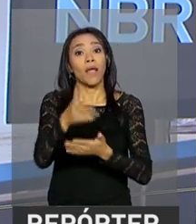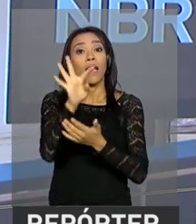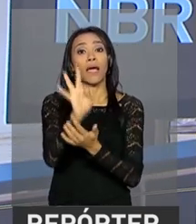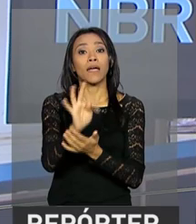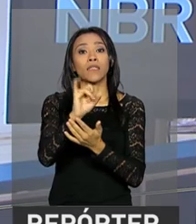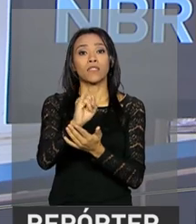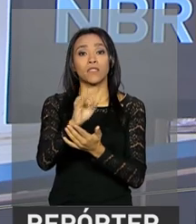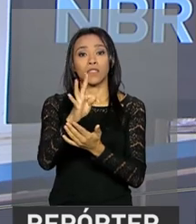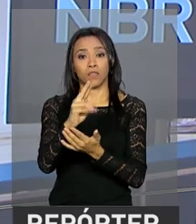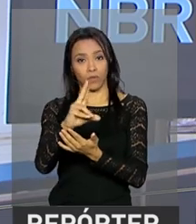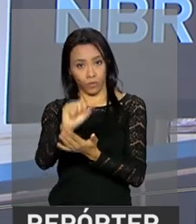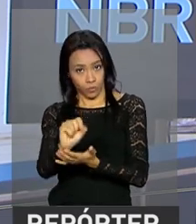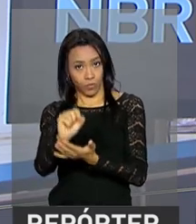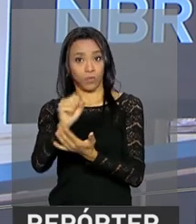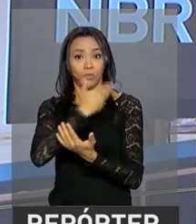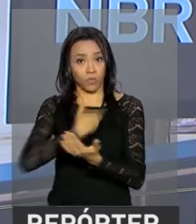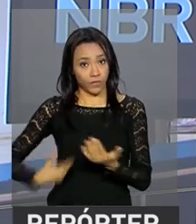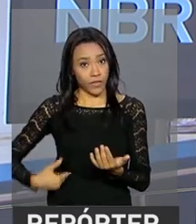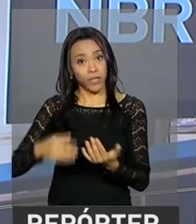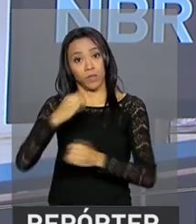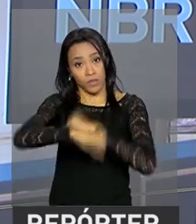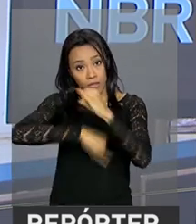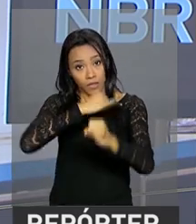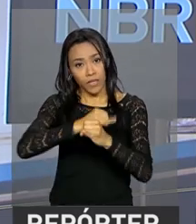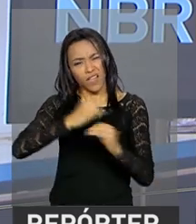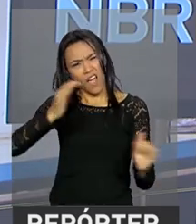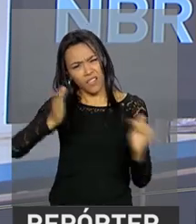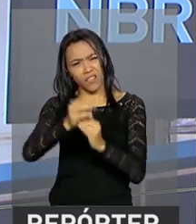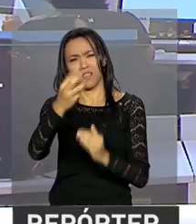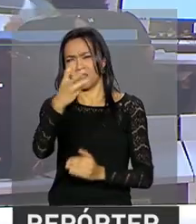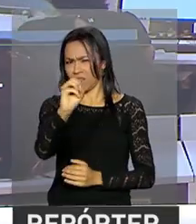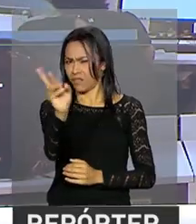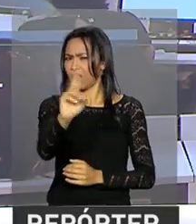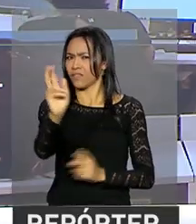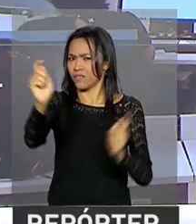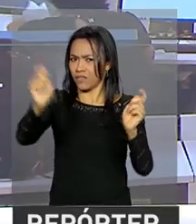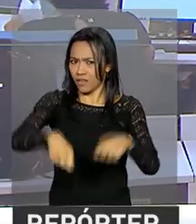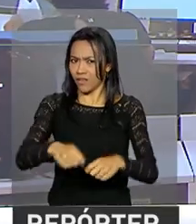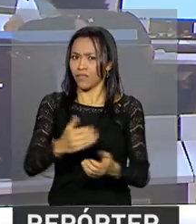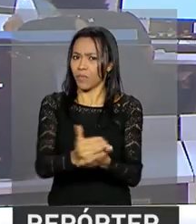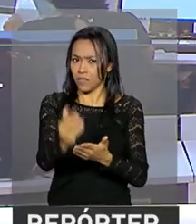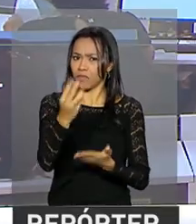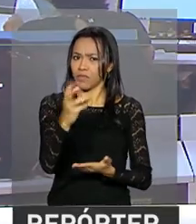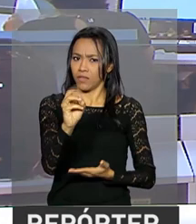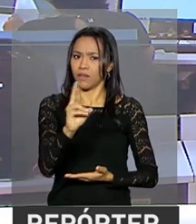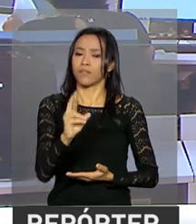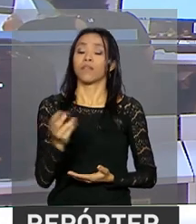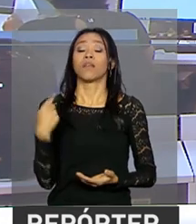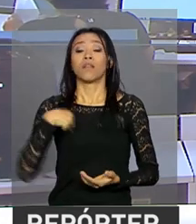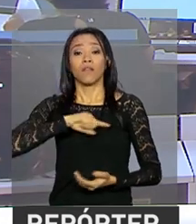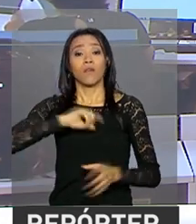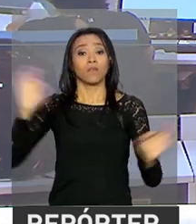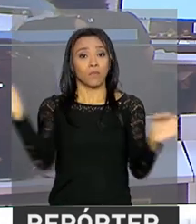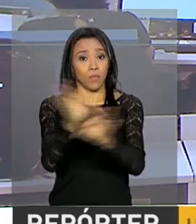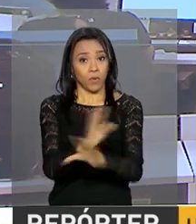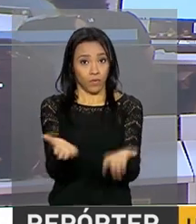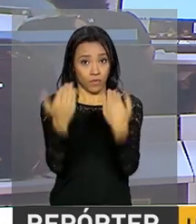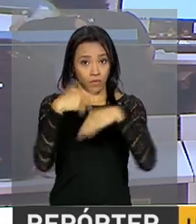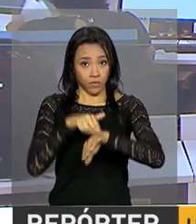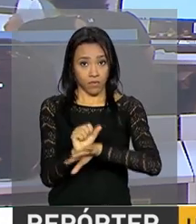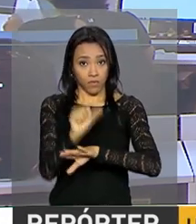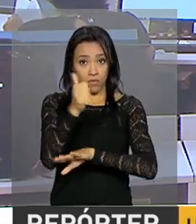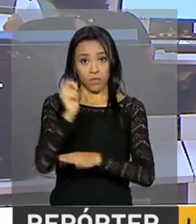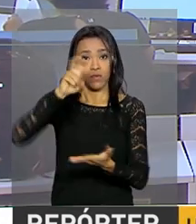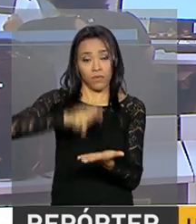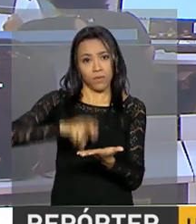públicos federais pela internet a partir de R$ 30. E nós ficamos por aqui, voltamos às 11 da manhã